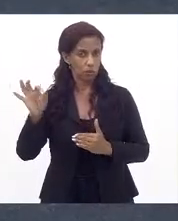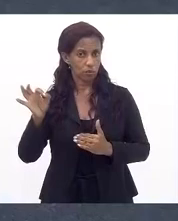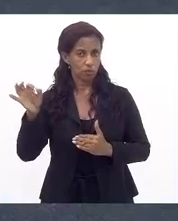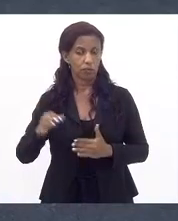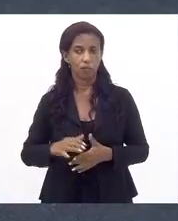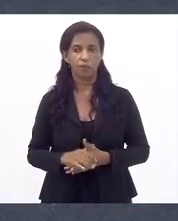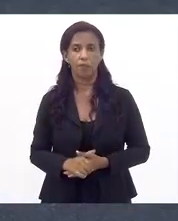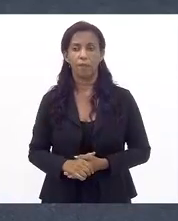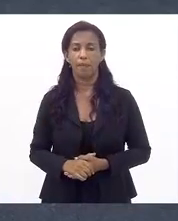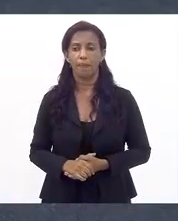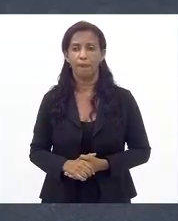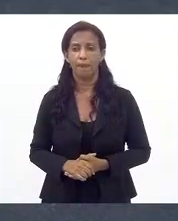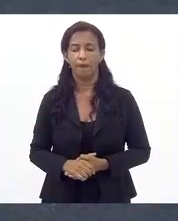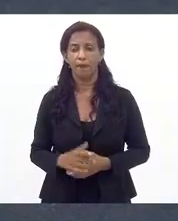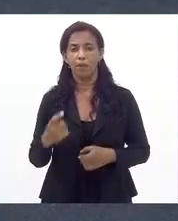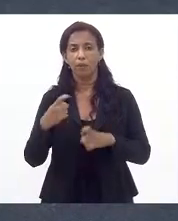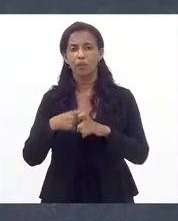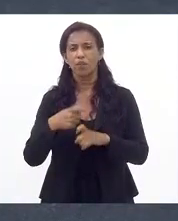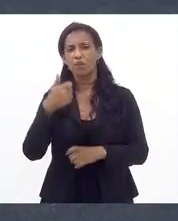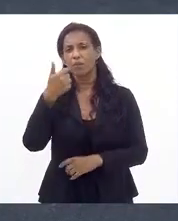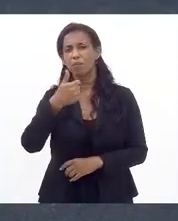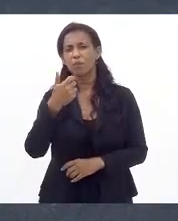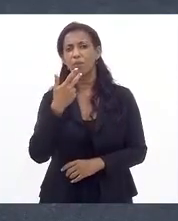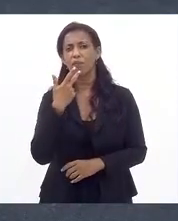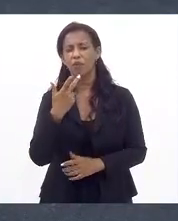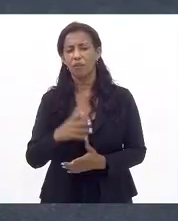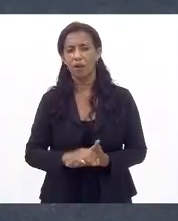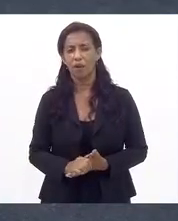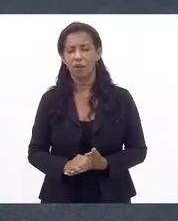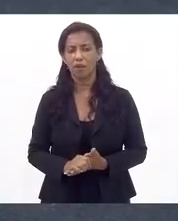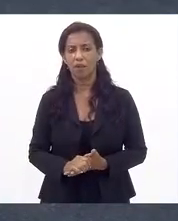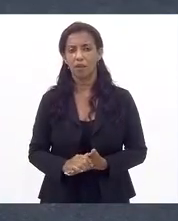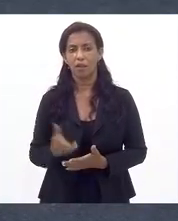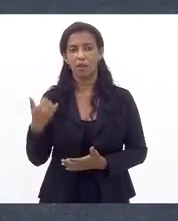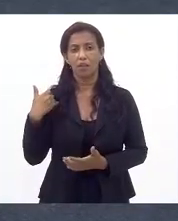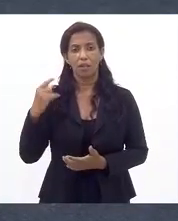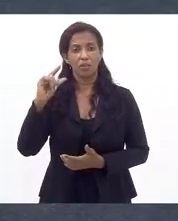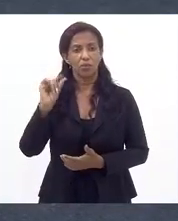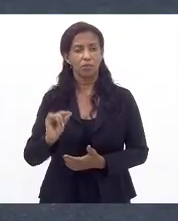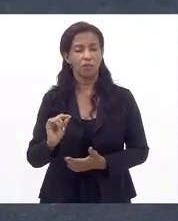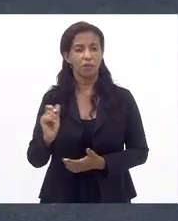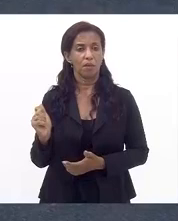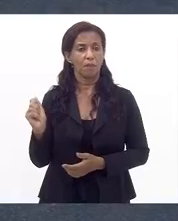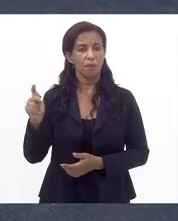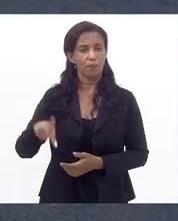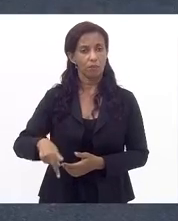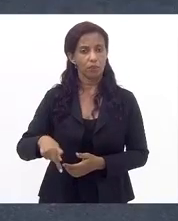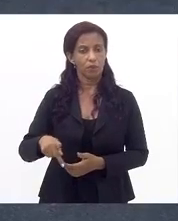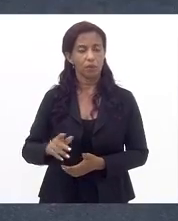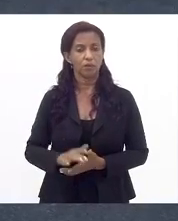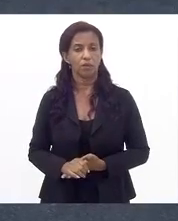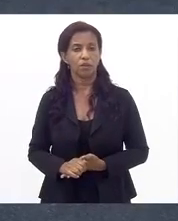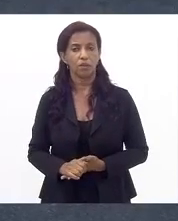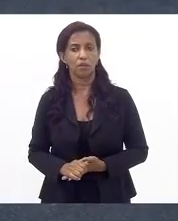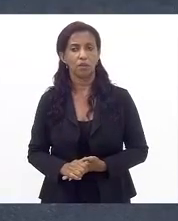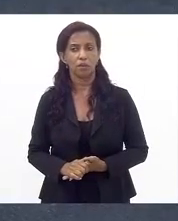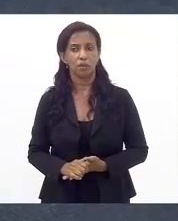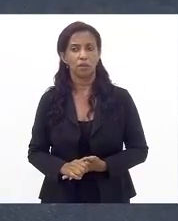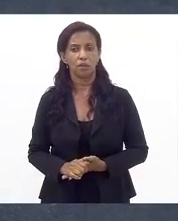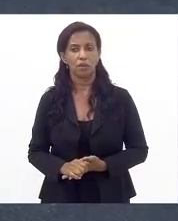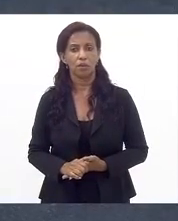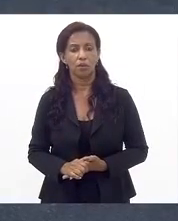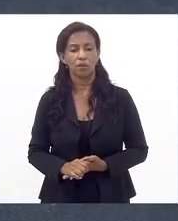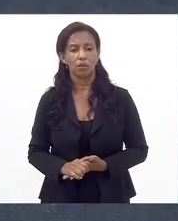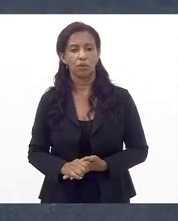cento não é o inciso primeiro fala o seguinte requisito de idade mínima para aposentadoria ressalvadas as hipóteses um